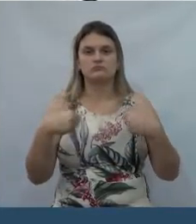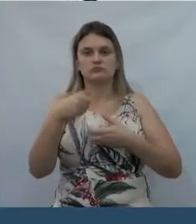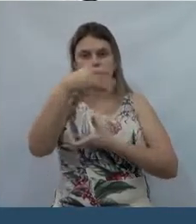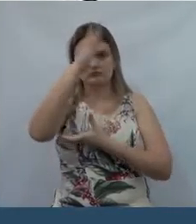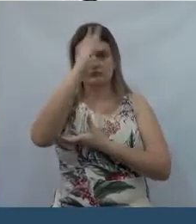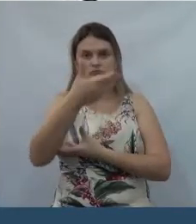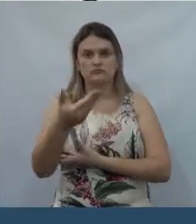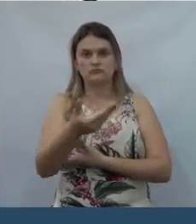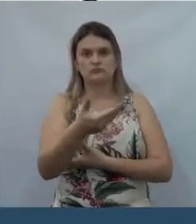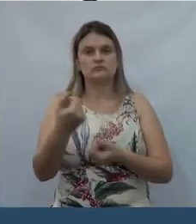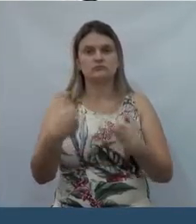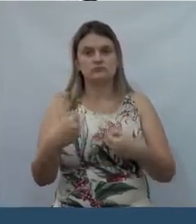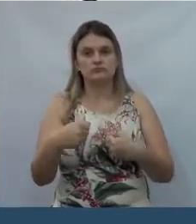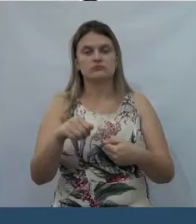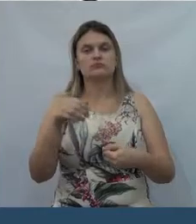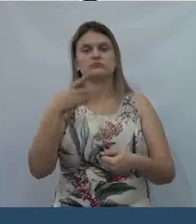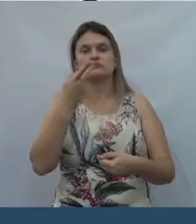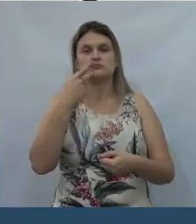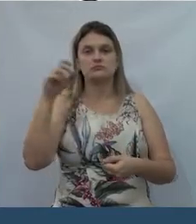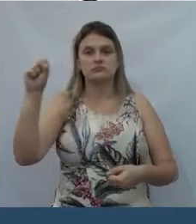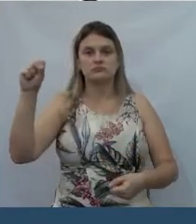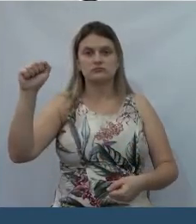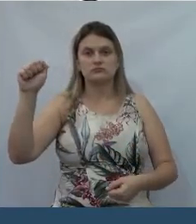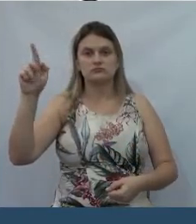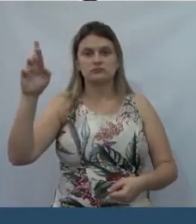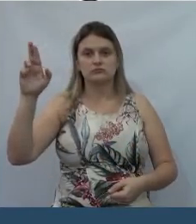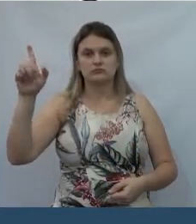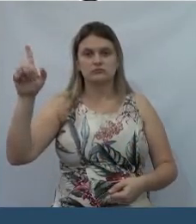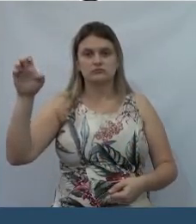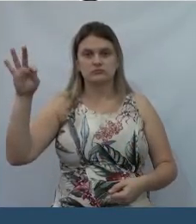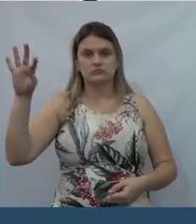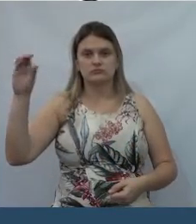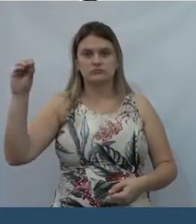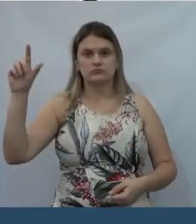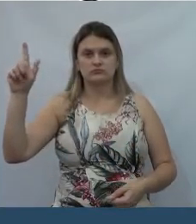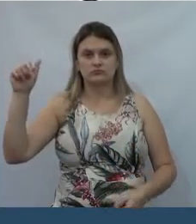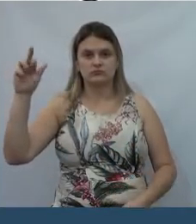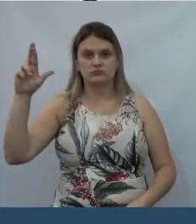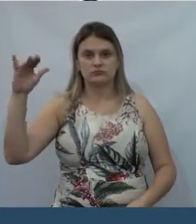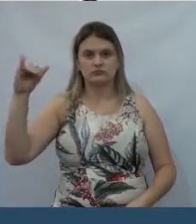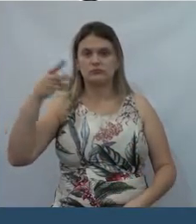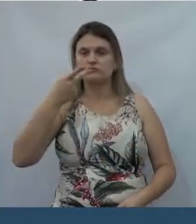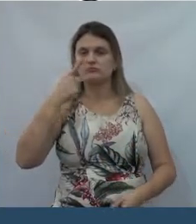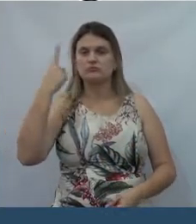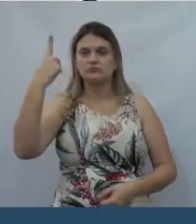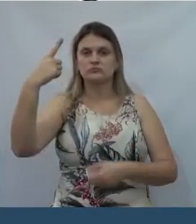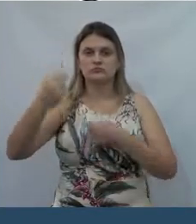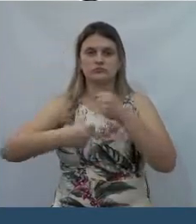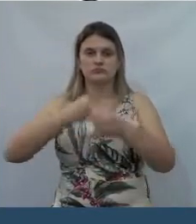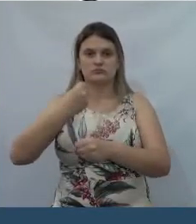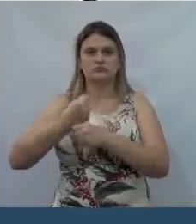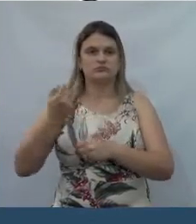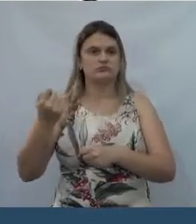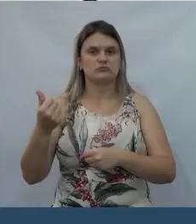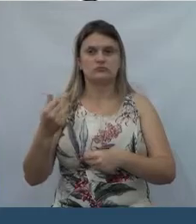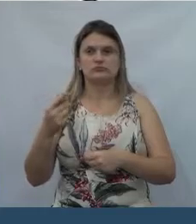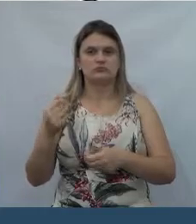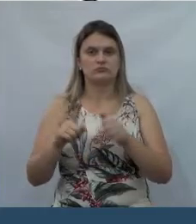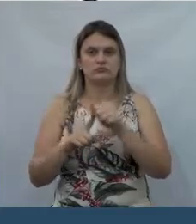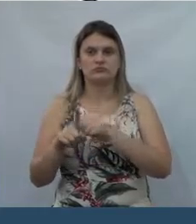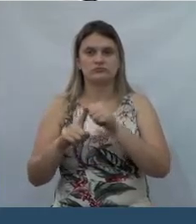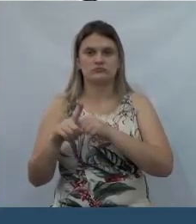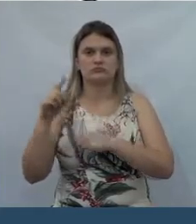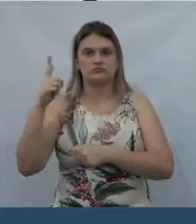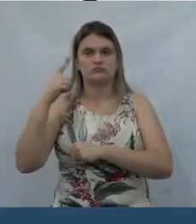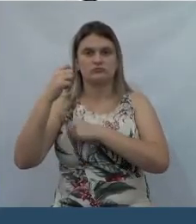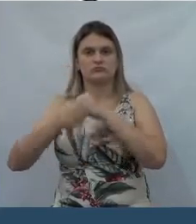de Bombeiros. Sargento Garcia me falava que neste 1 ano e poucos meses, acho que 1 ano e 1 mês